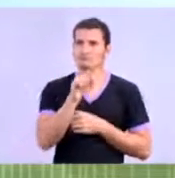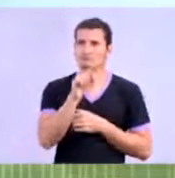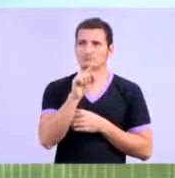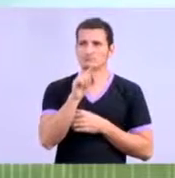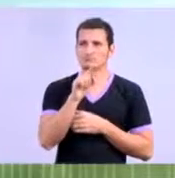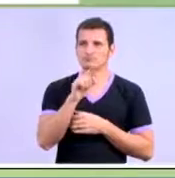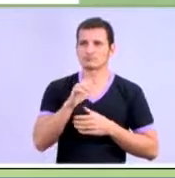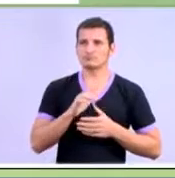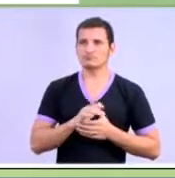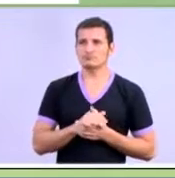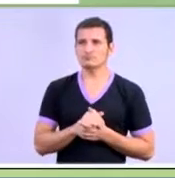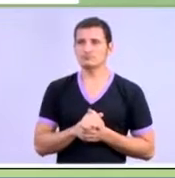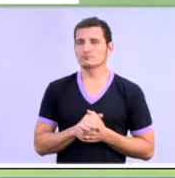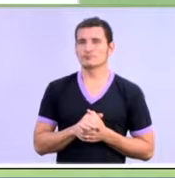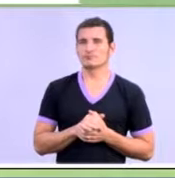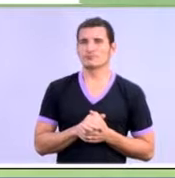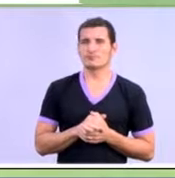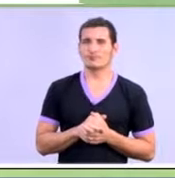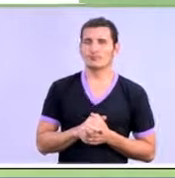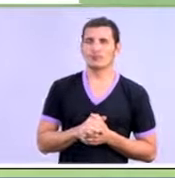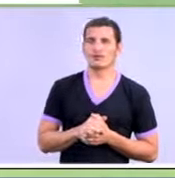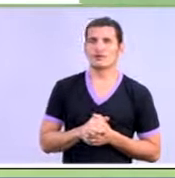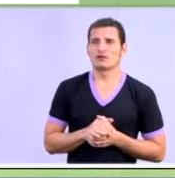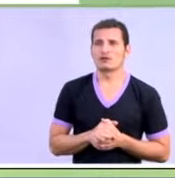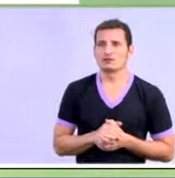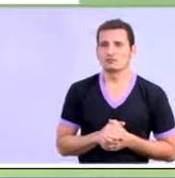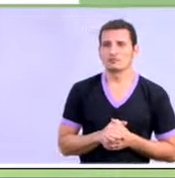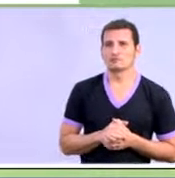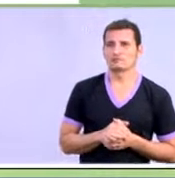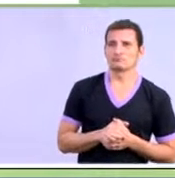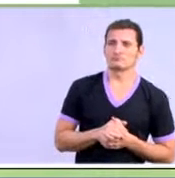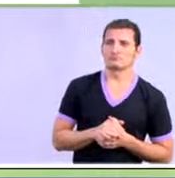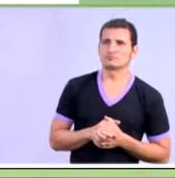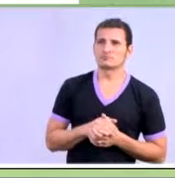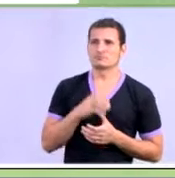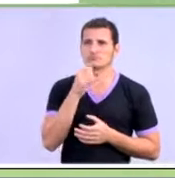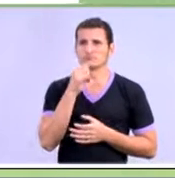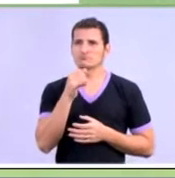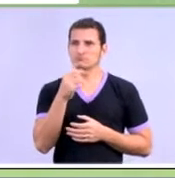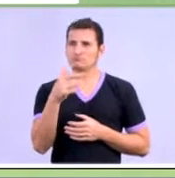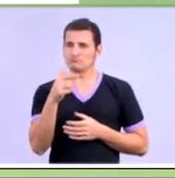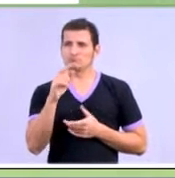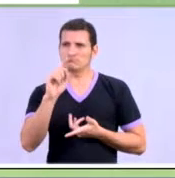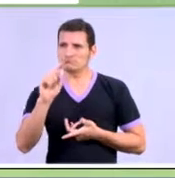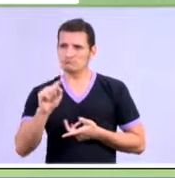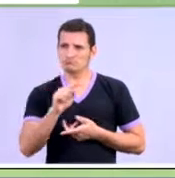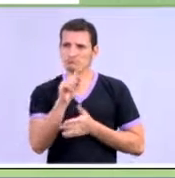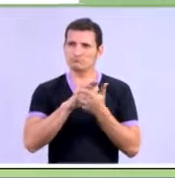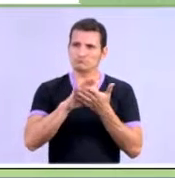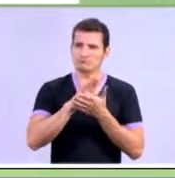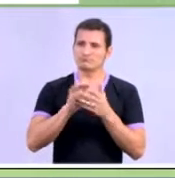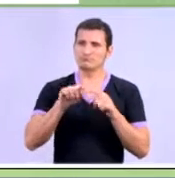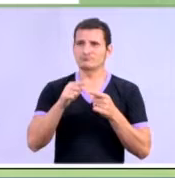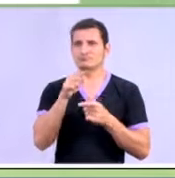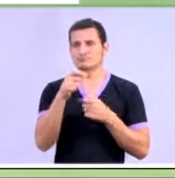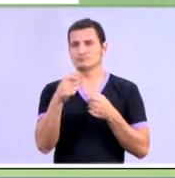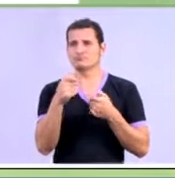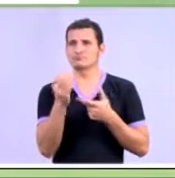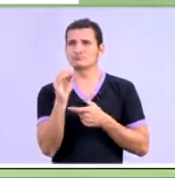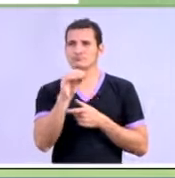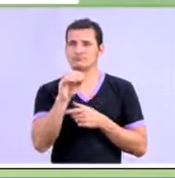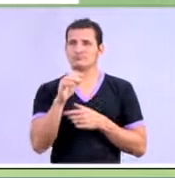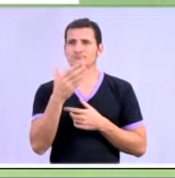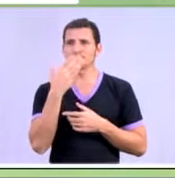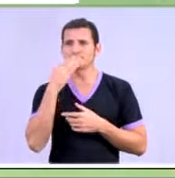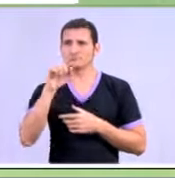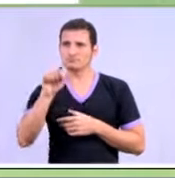Mesmo que a gente não precise, mesmo que a gente não tenha que retornar nada, a gente precisa definir o tipo de retorno. E no nosso caso